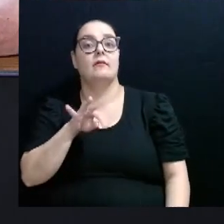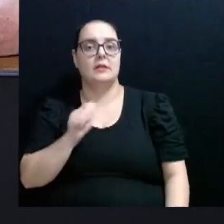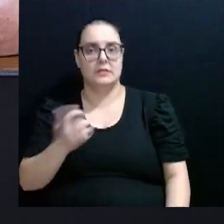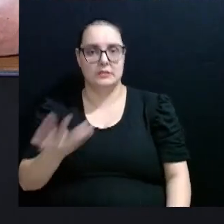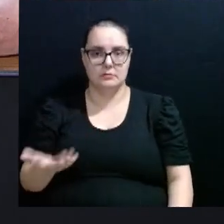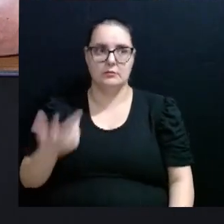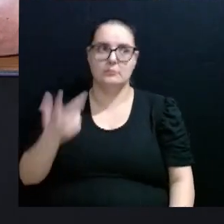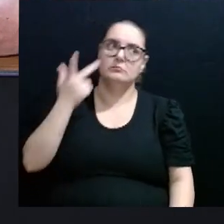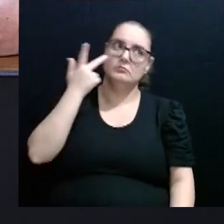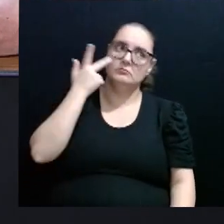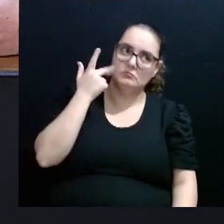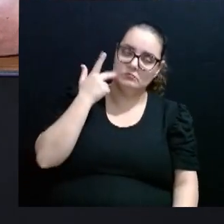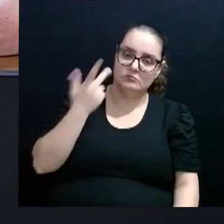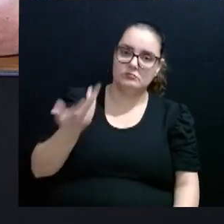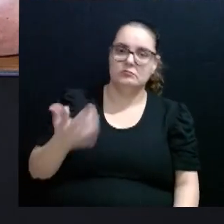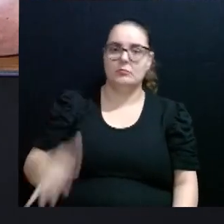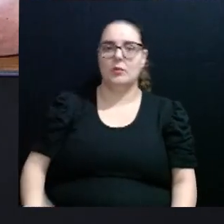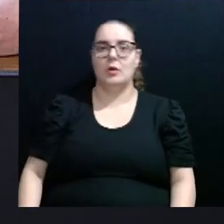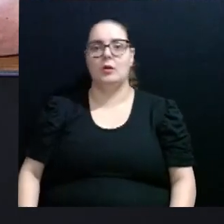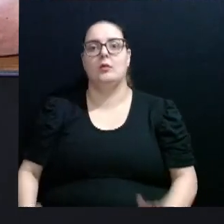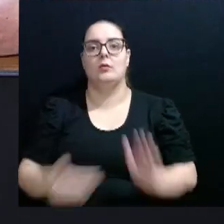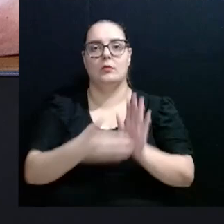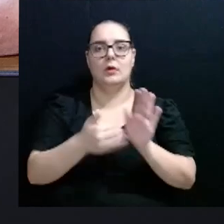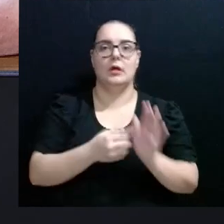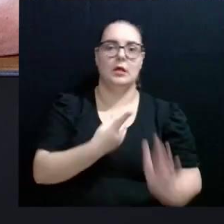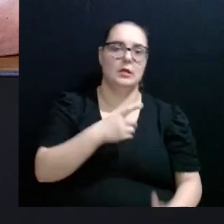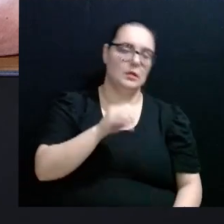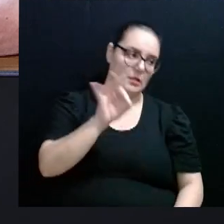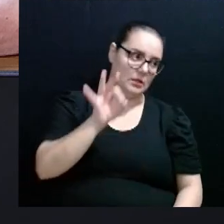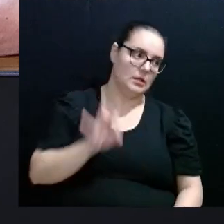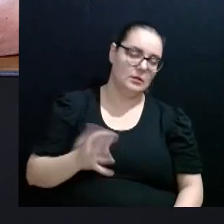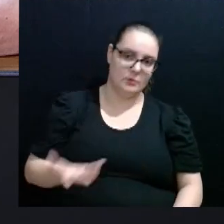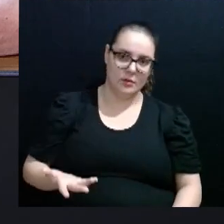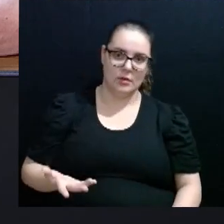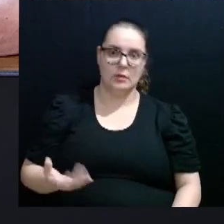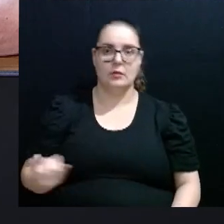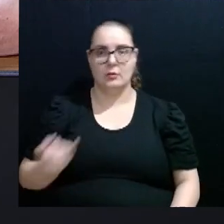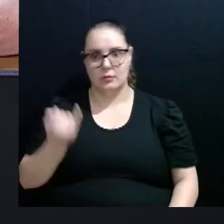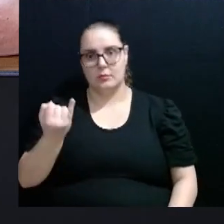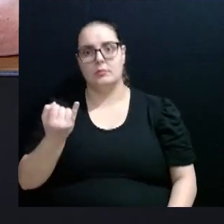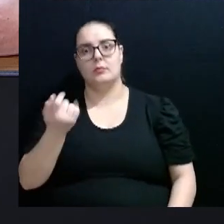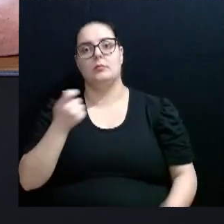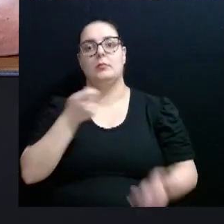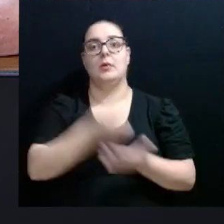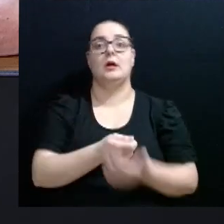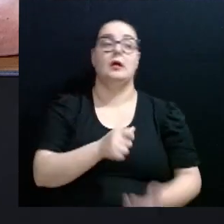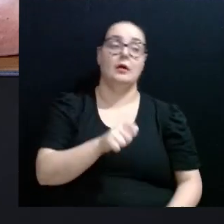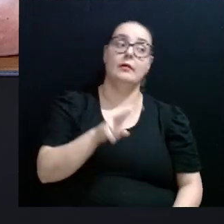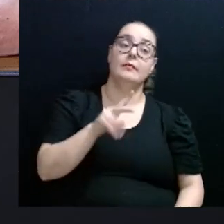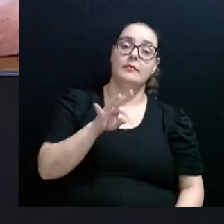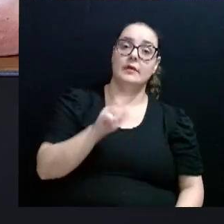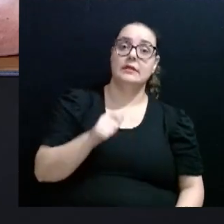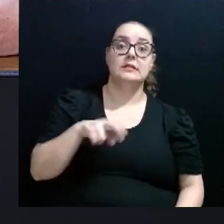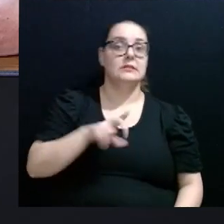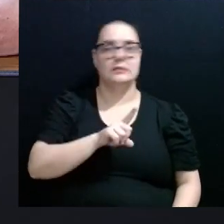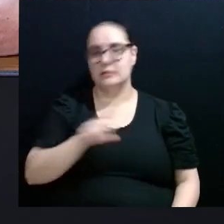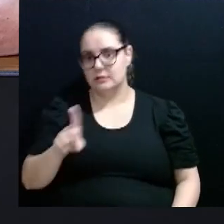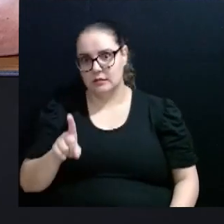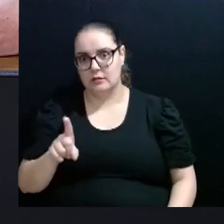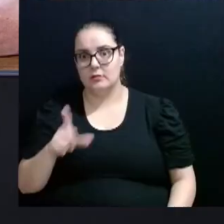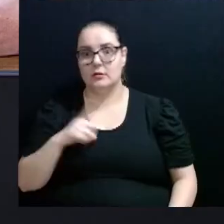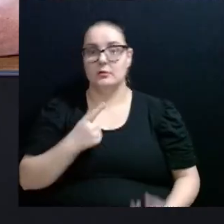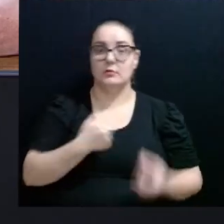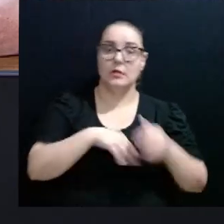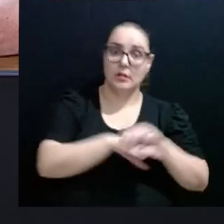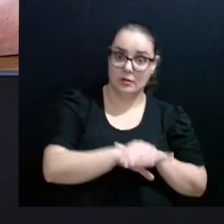Normalmente, os descontos vão até 10%, então é interessante o Rafael pagar à vista. Se não tem essa reserva,